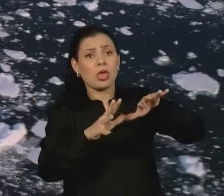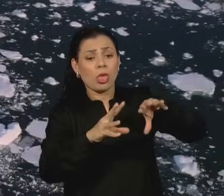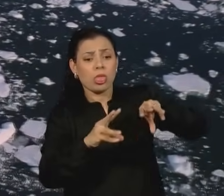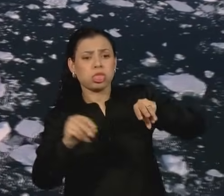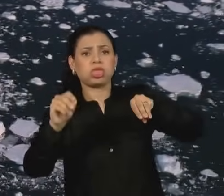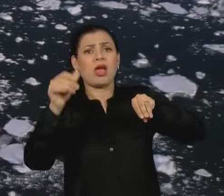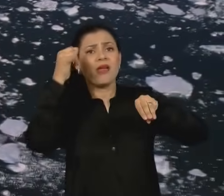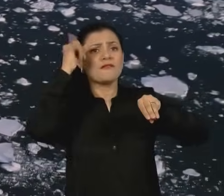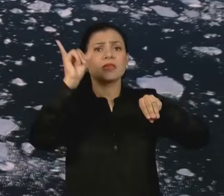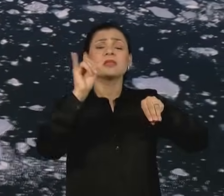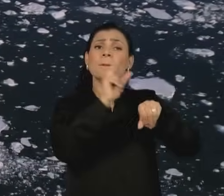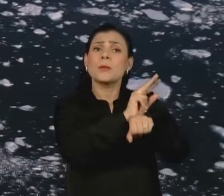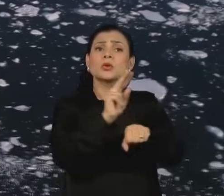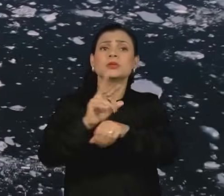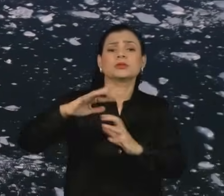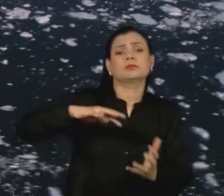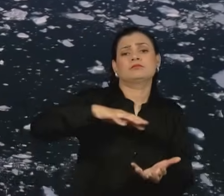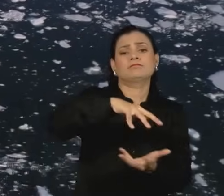vida na Terra.